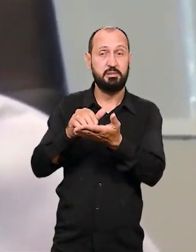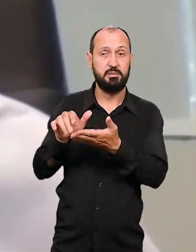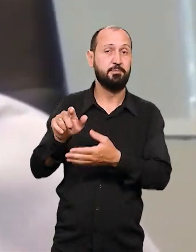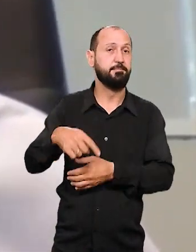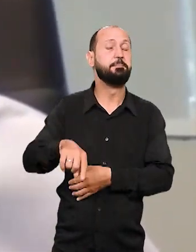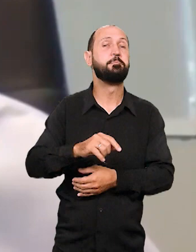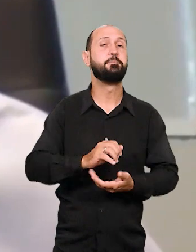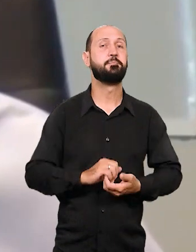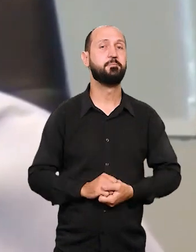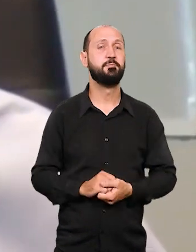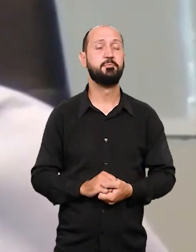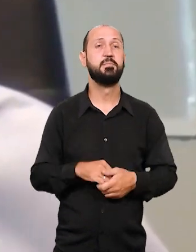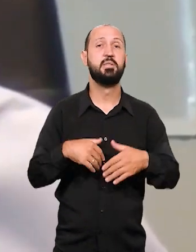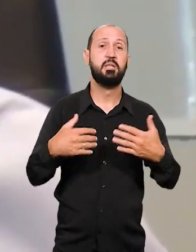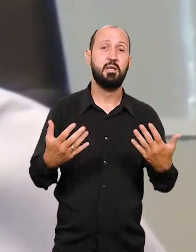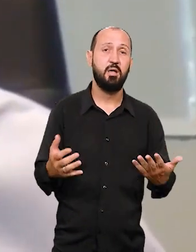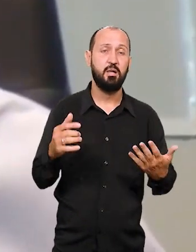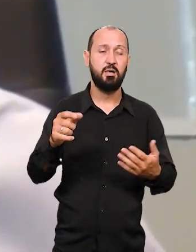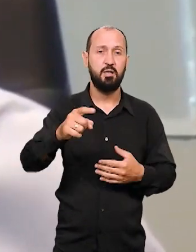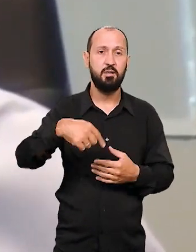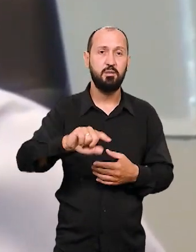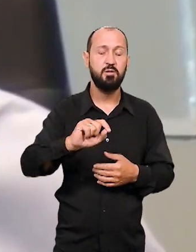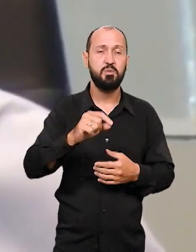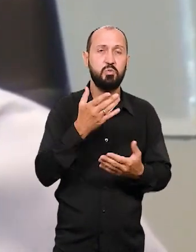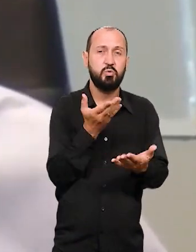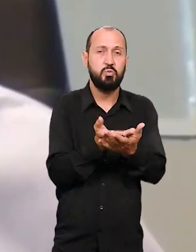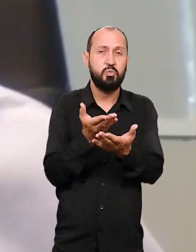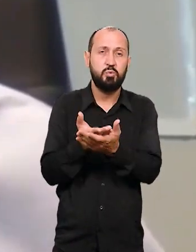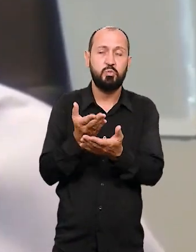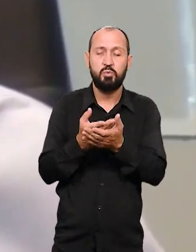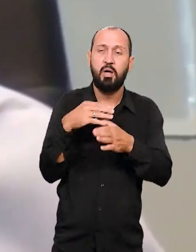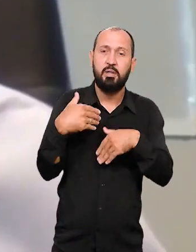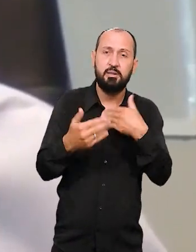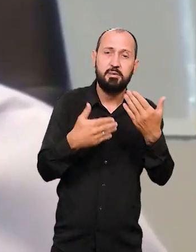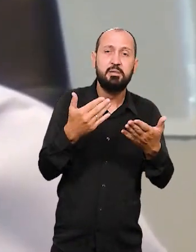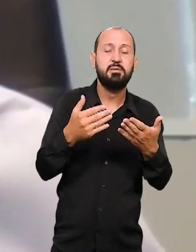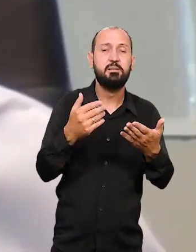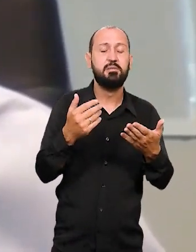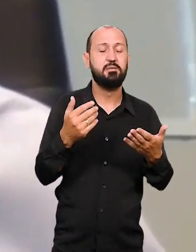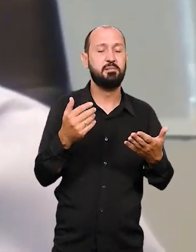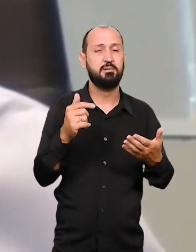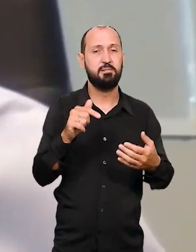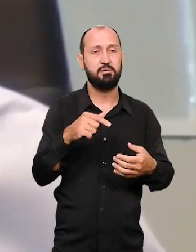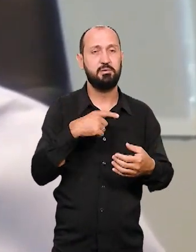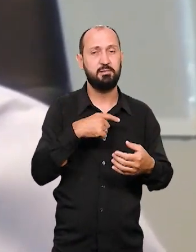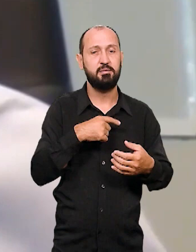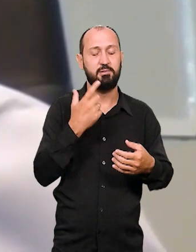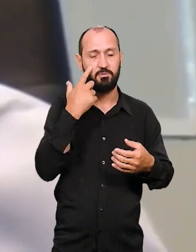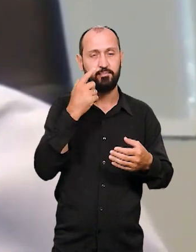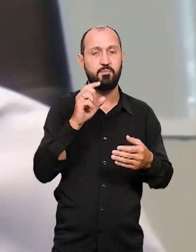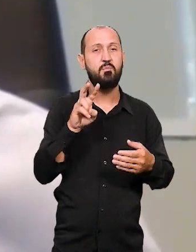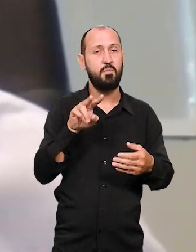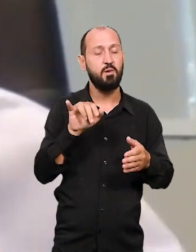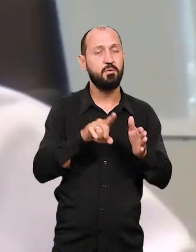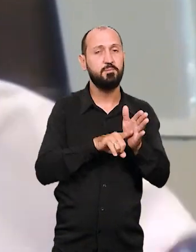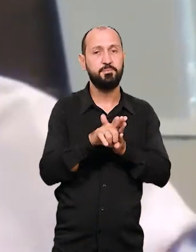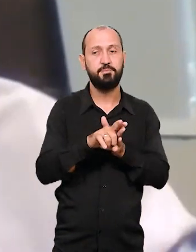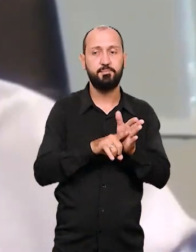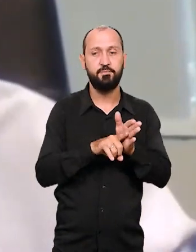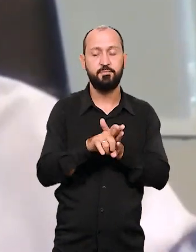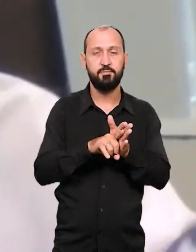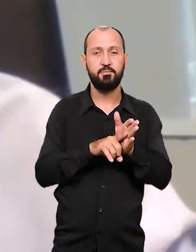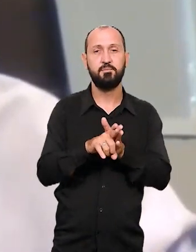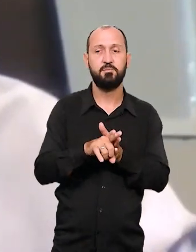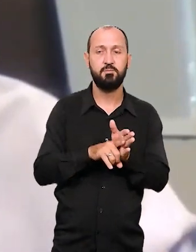células infectadas. E dessa forma, num estudo que a gente desenhou e que a gente vai prosseguir com